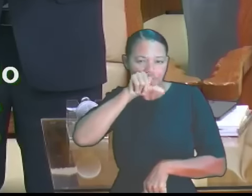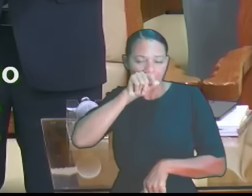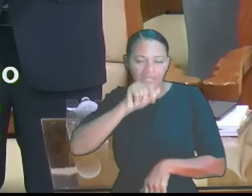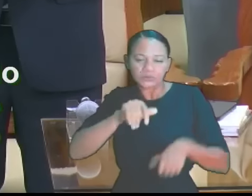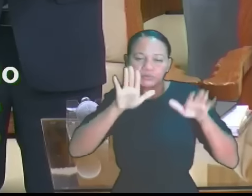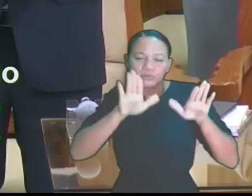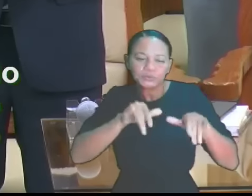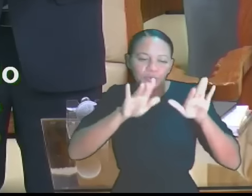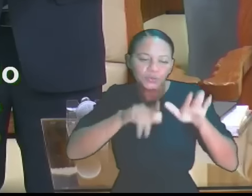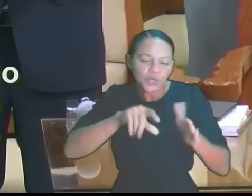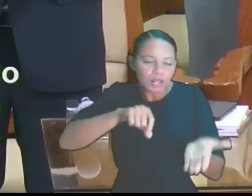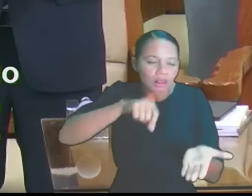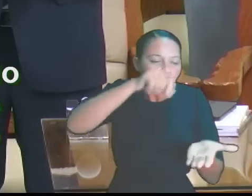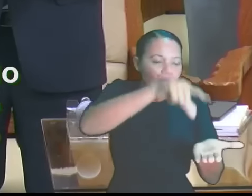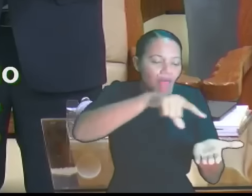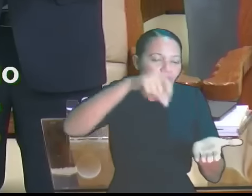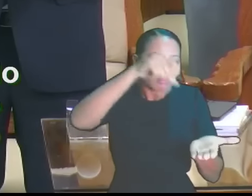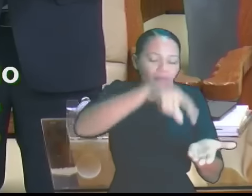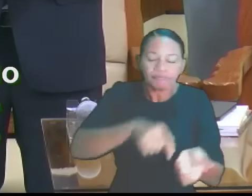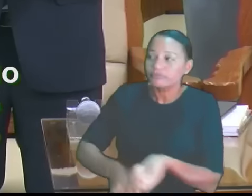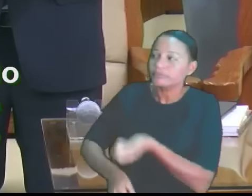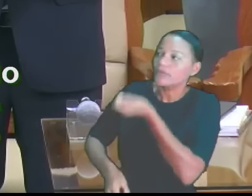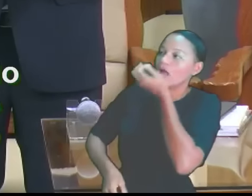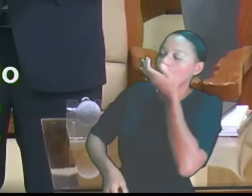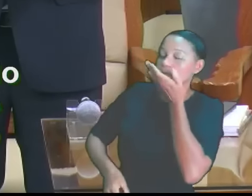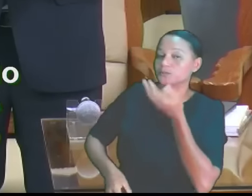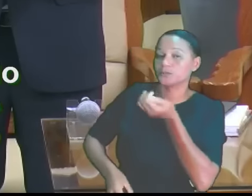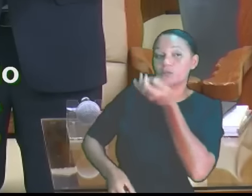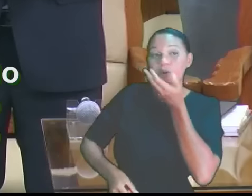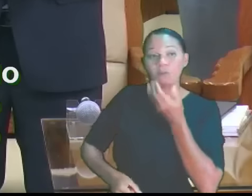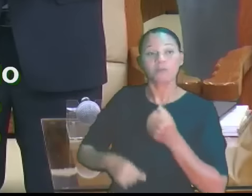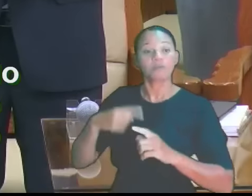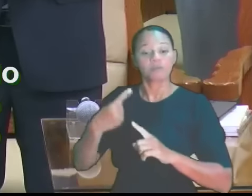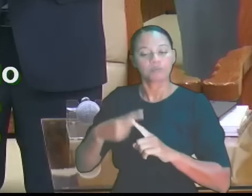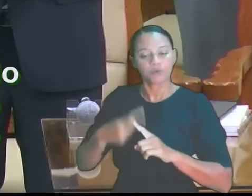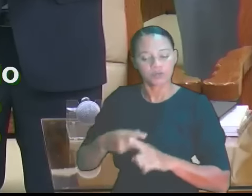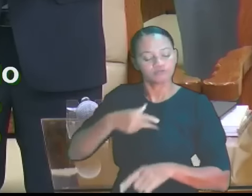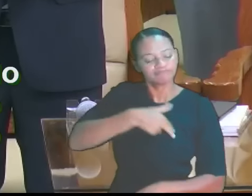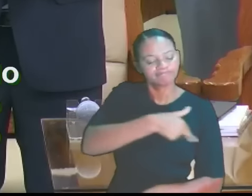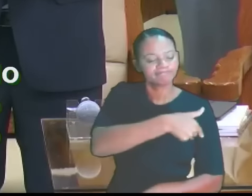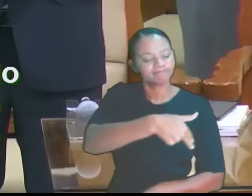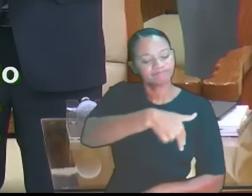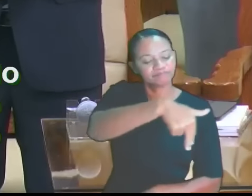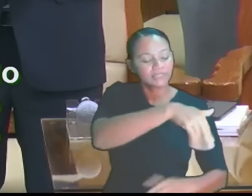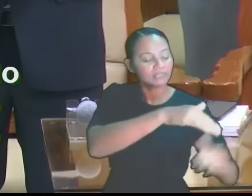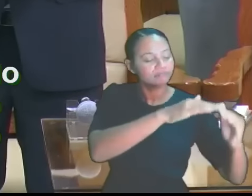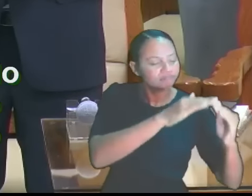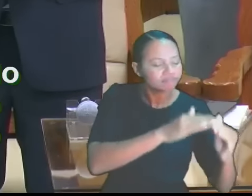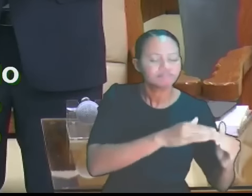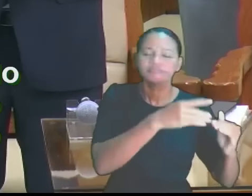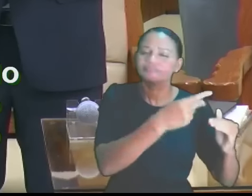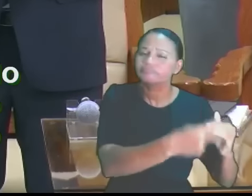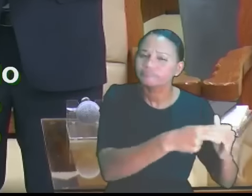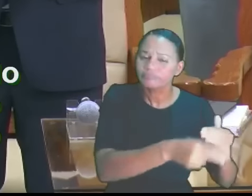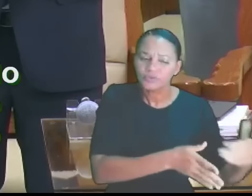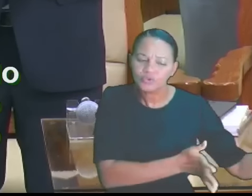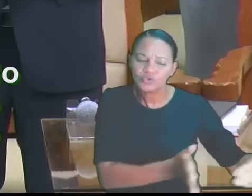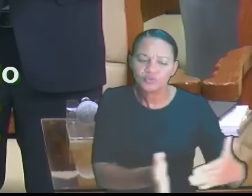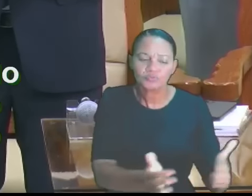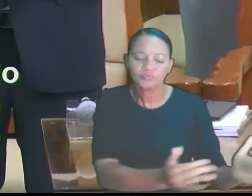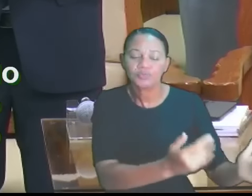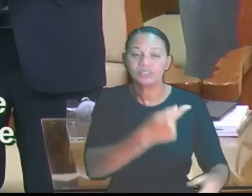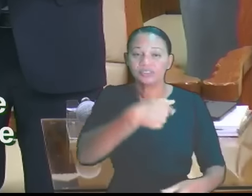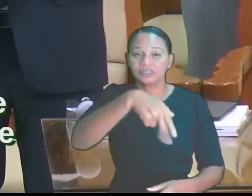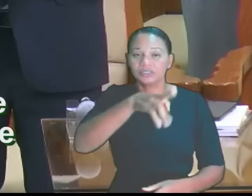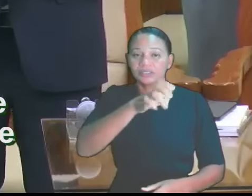fez conforme a palavra do Senhor, porque foi e habitou junto ao ribeiro de Querite, que está diante do